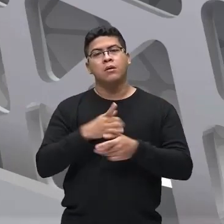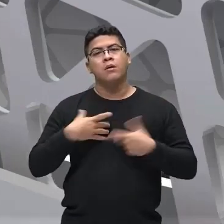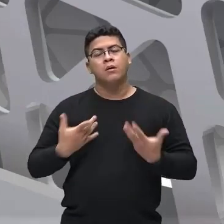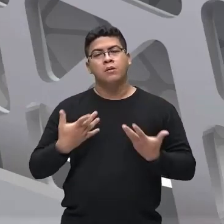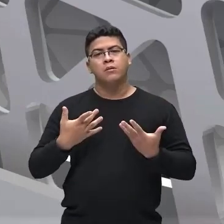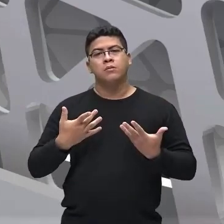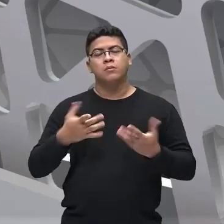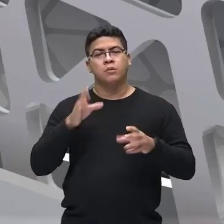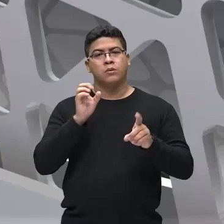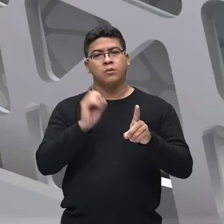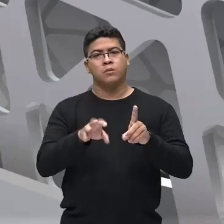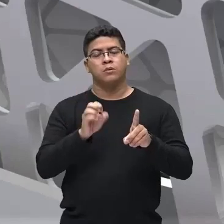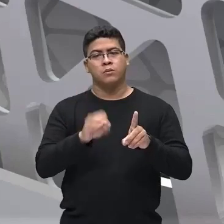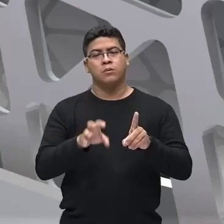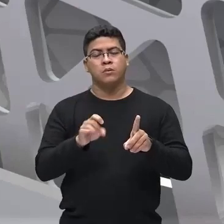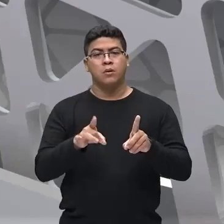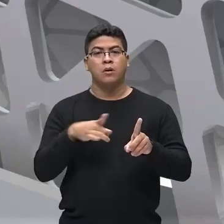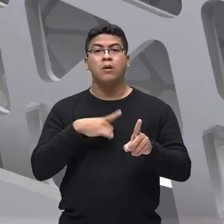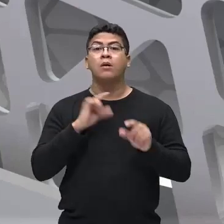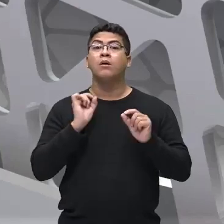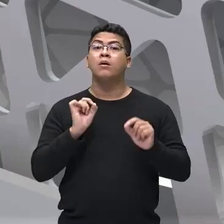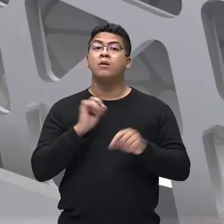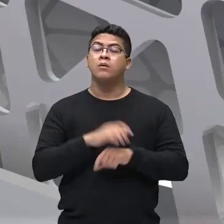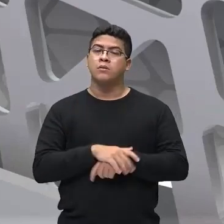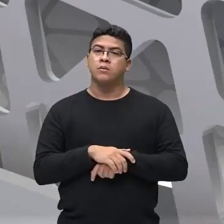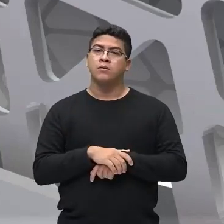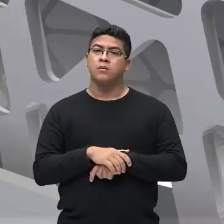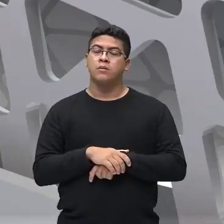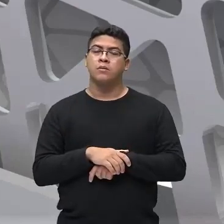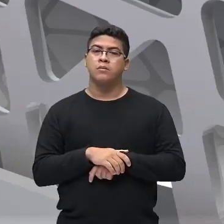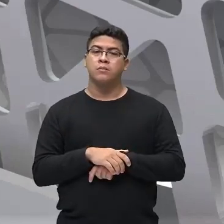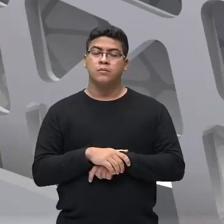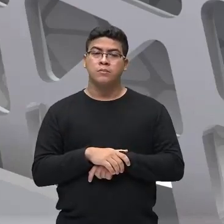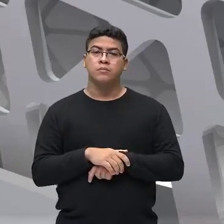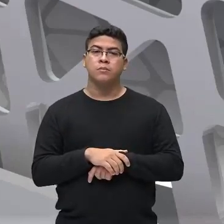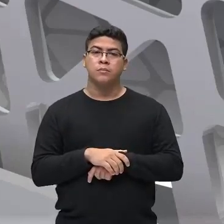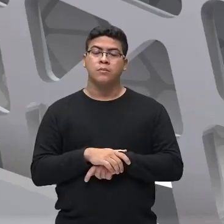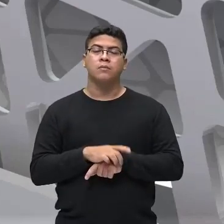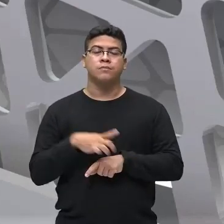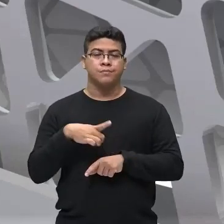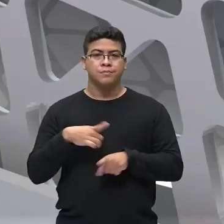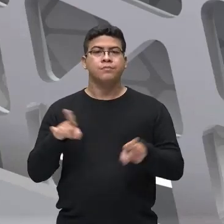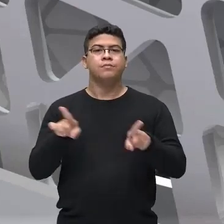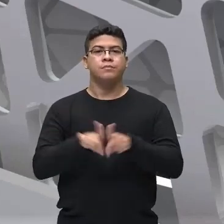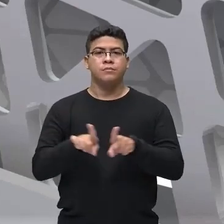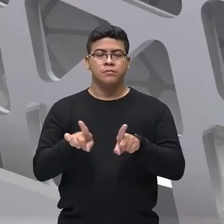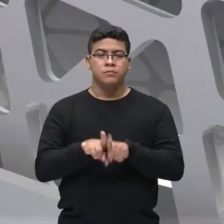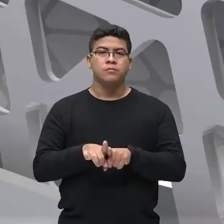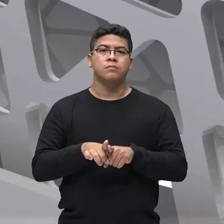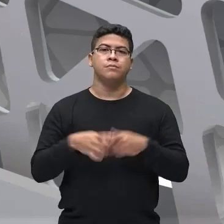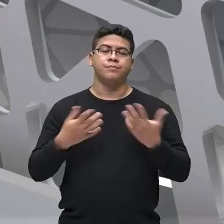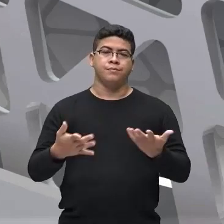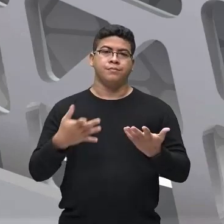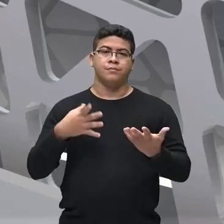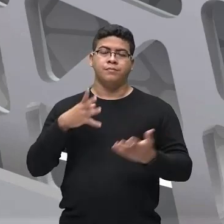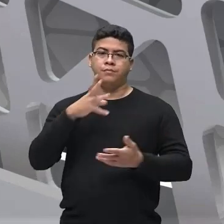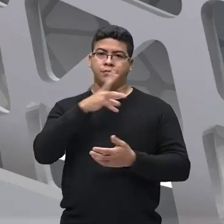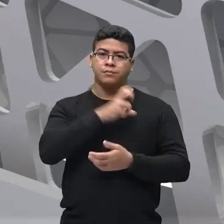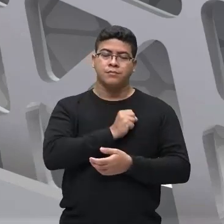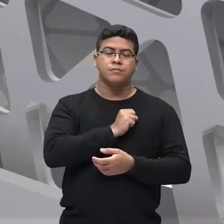estamos estudando, todos os seus líderes nos pregaram o amor, a caridade,